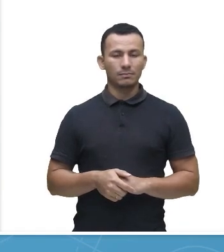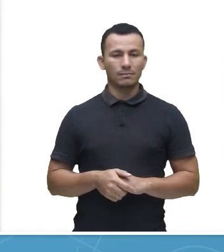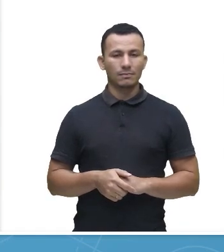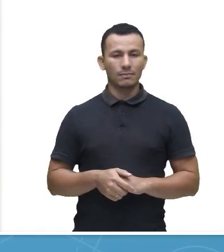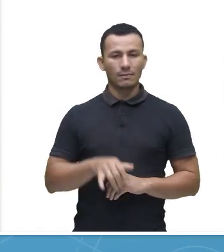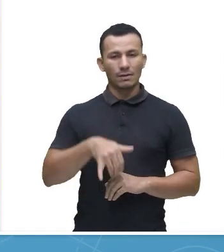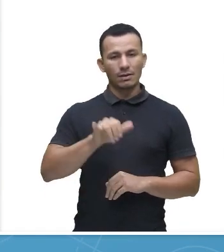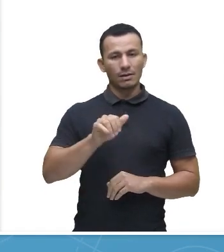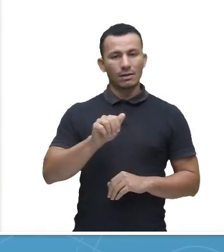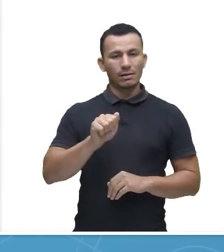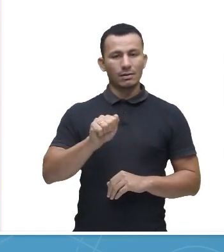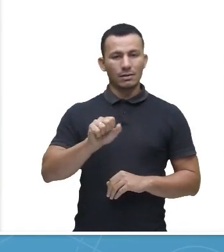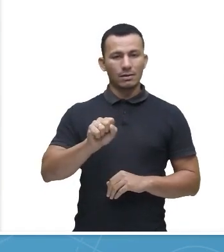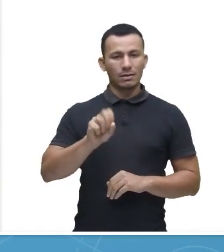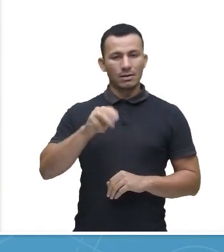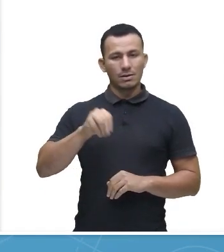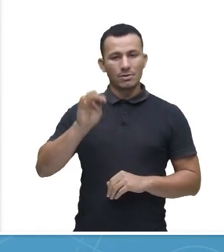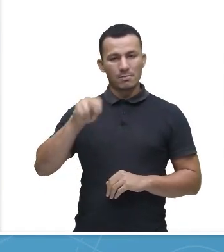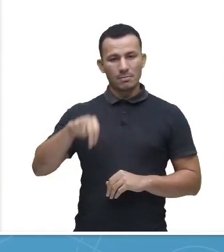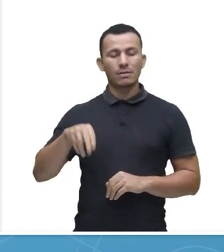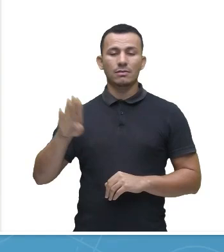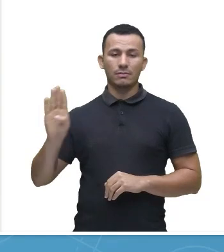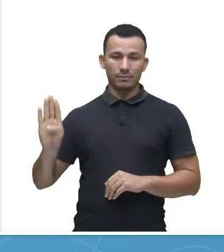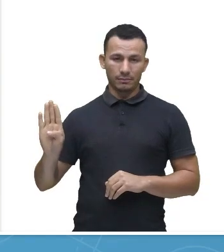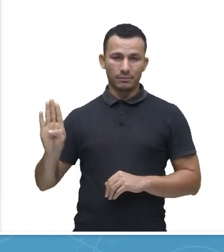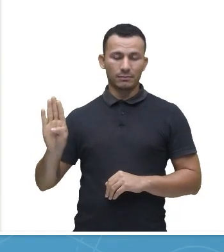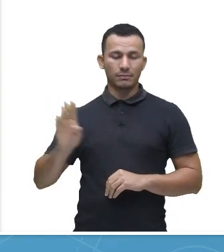Yasmin respondeu a letra B.